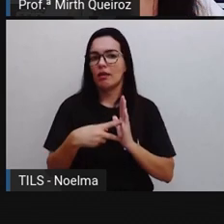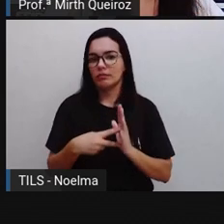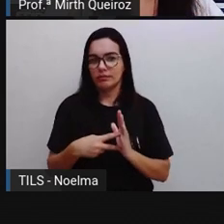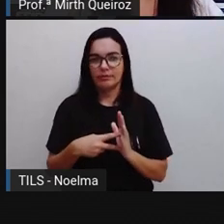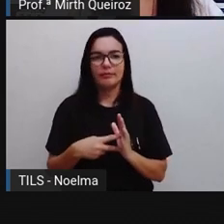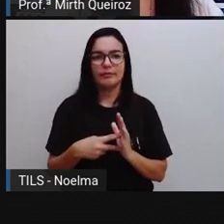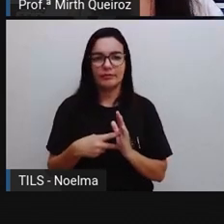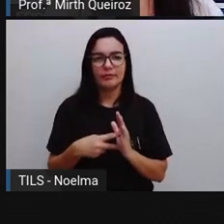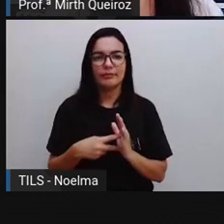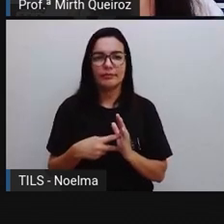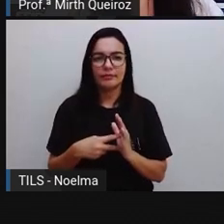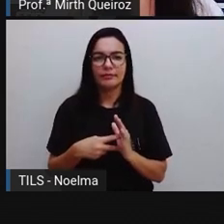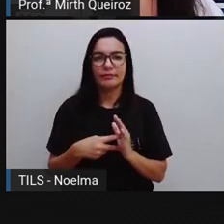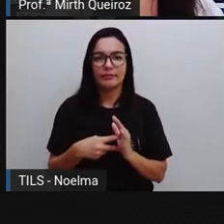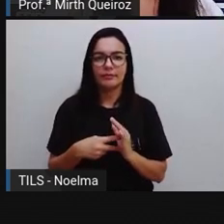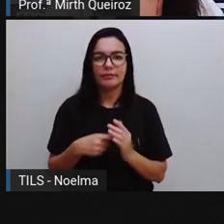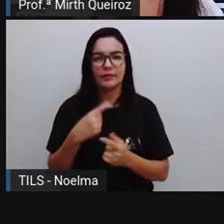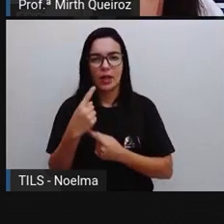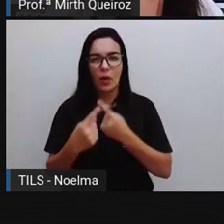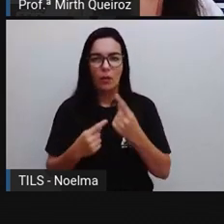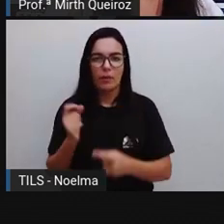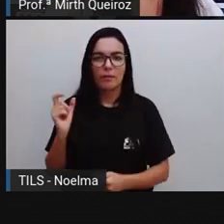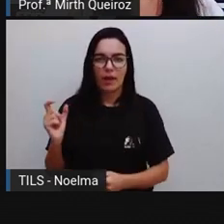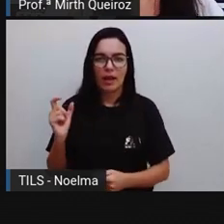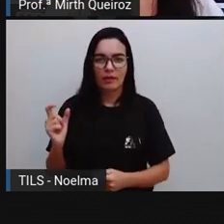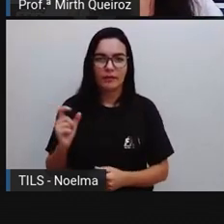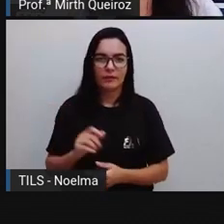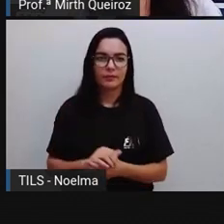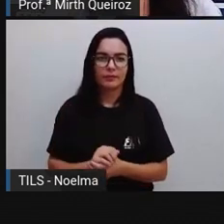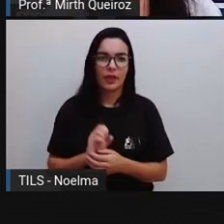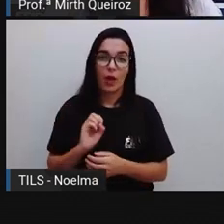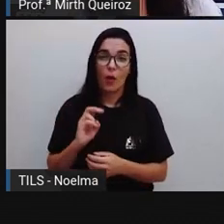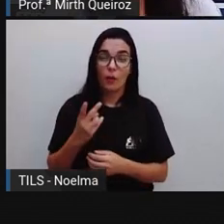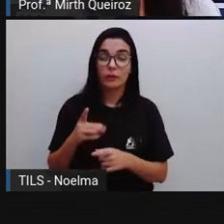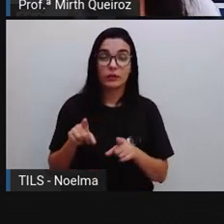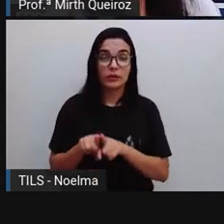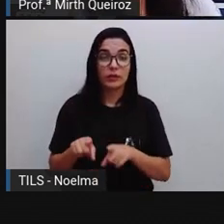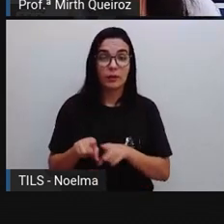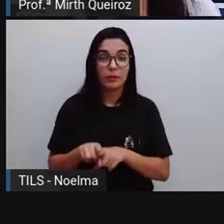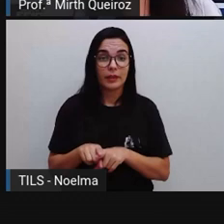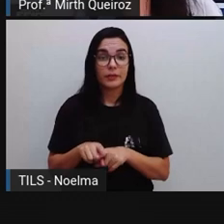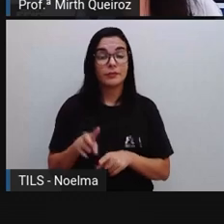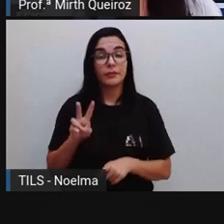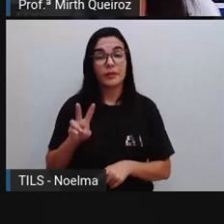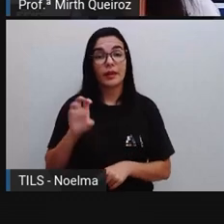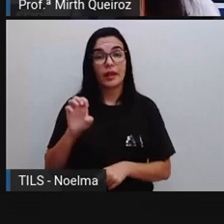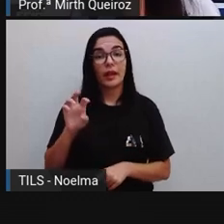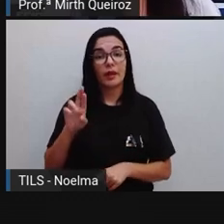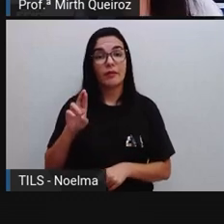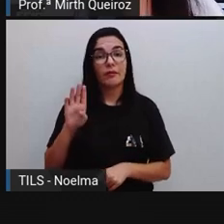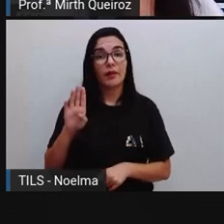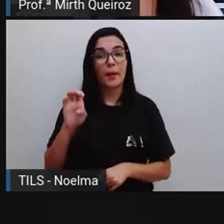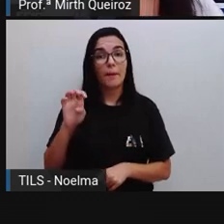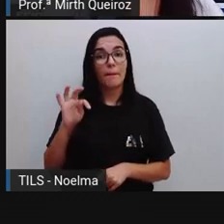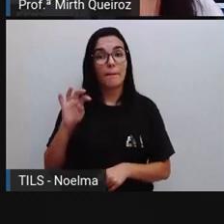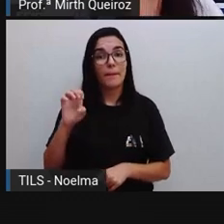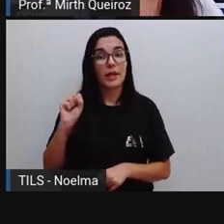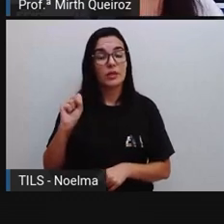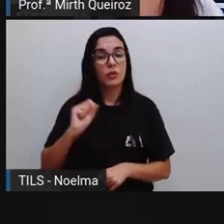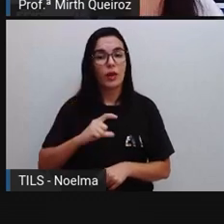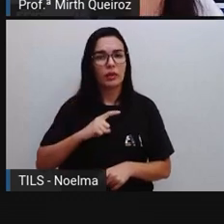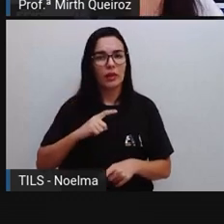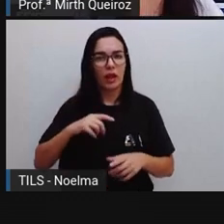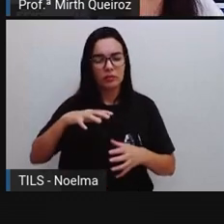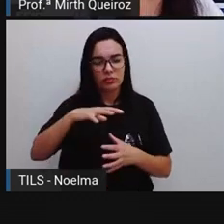Dar o significado aí de uma palavra, certo? Ou também há os verbetes de enciclopédias, que é quando dá